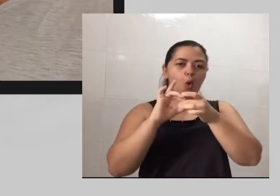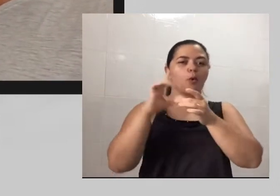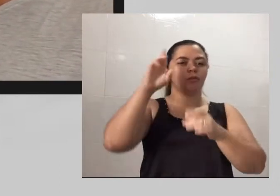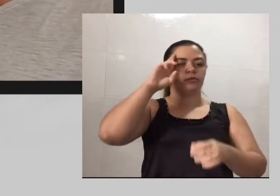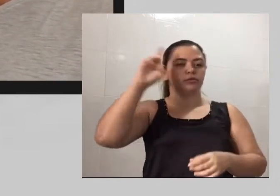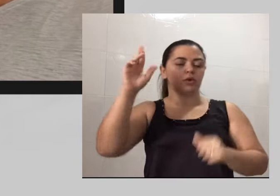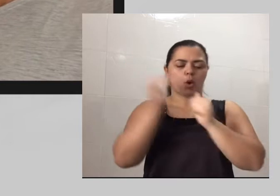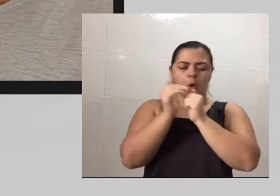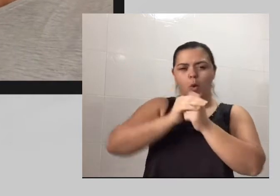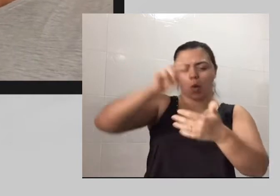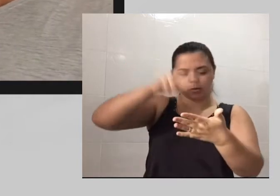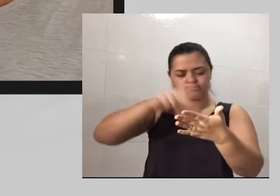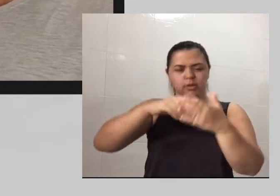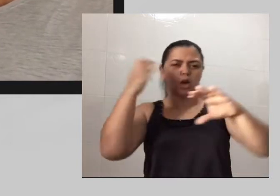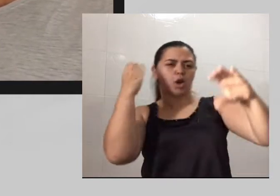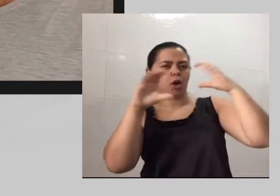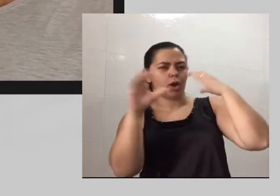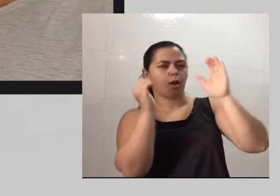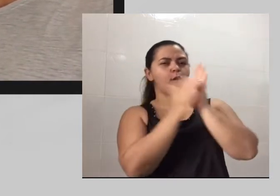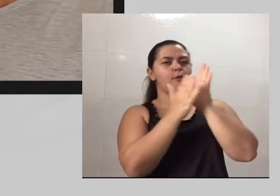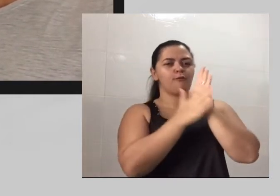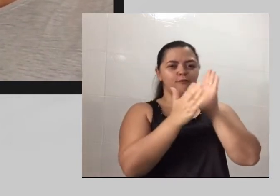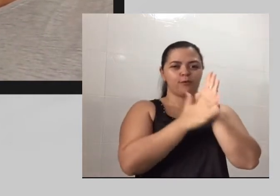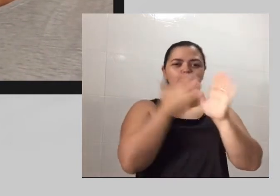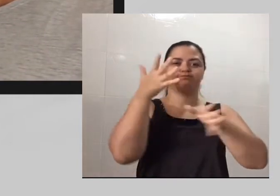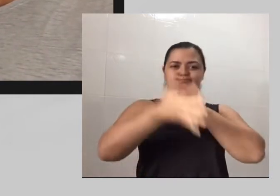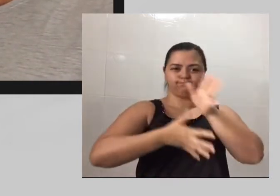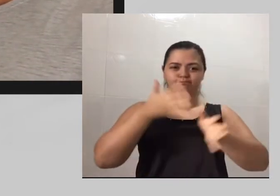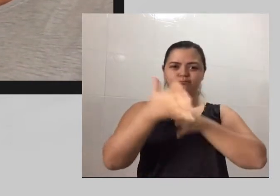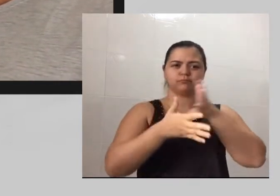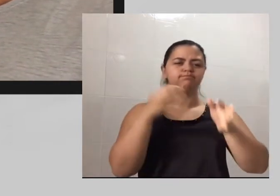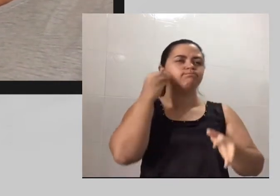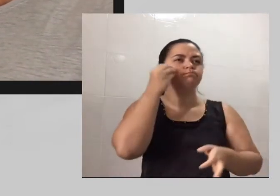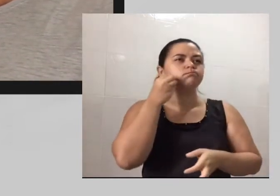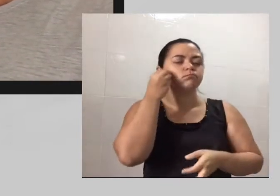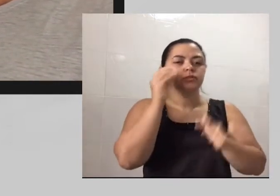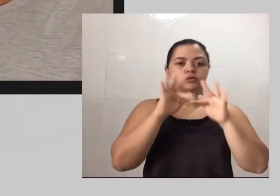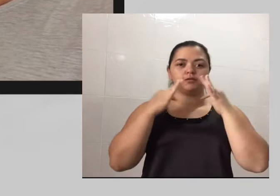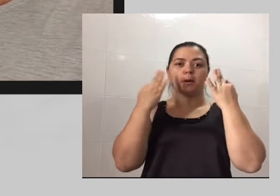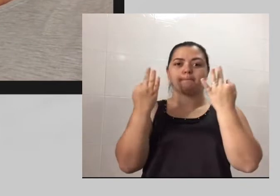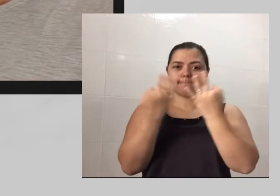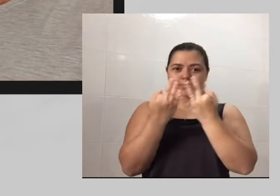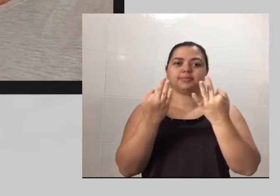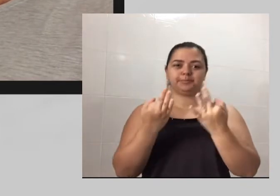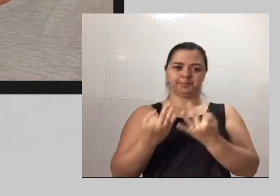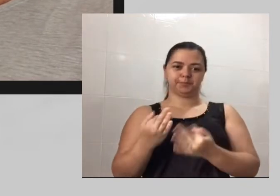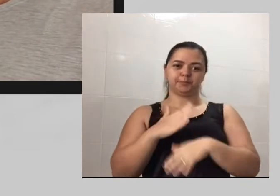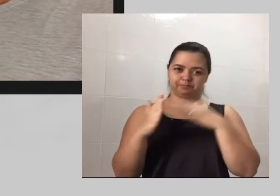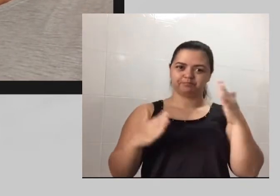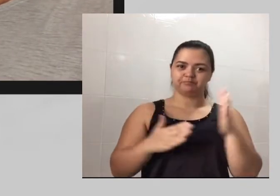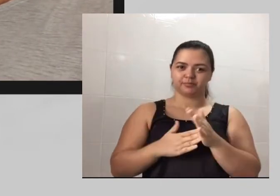lendo a palavra, cantando louvores, que você usufrua da sua família e dos seus familiares. Nós também